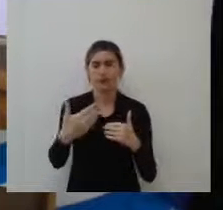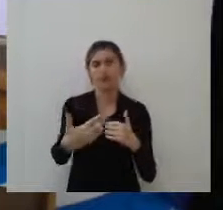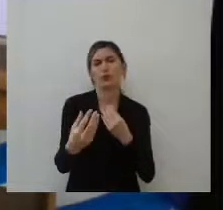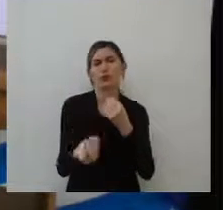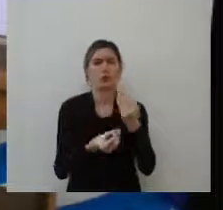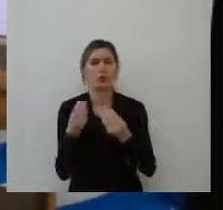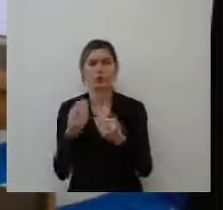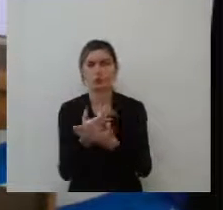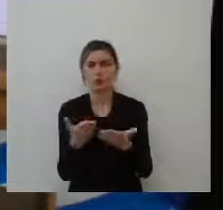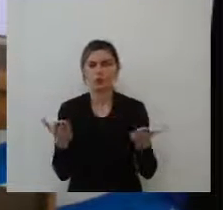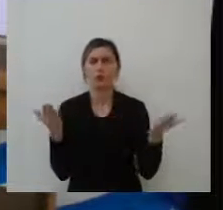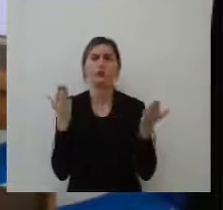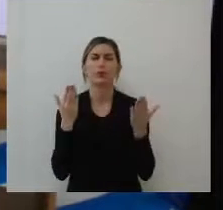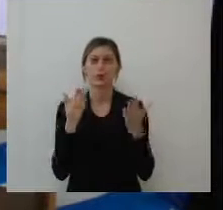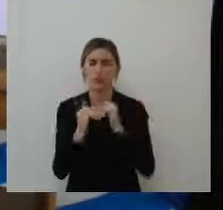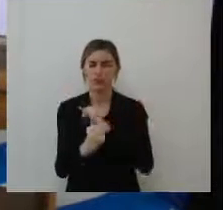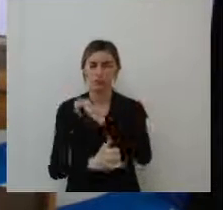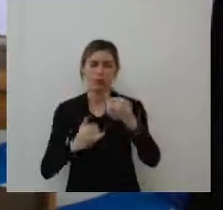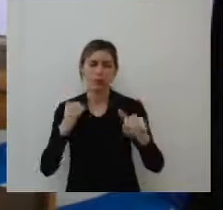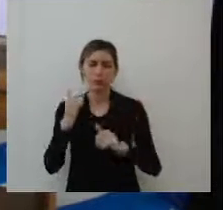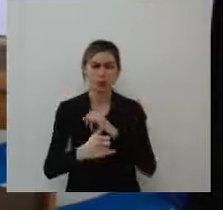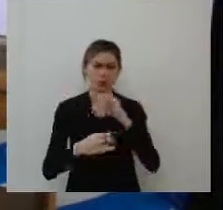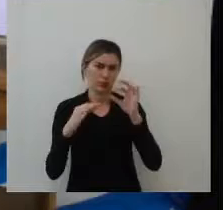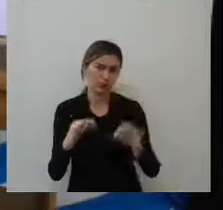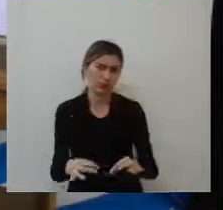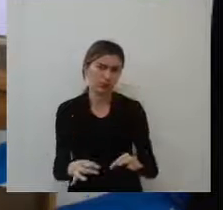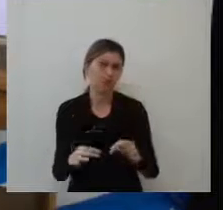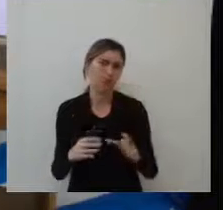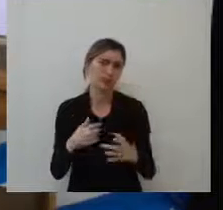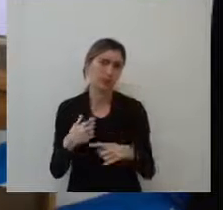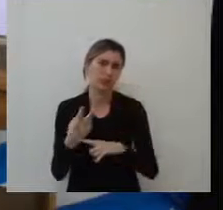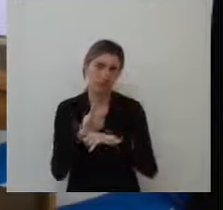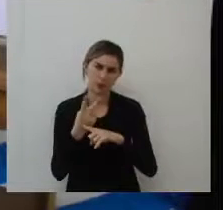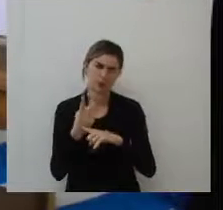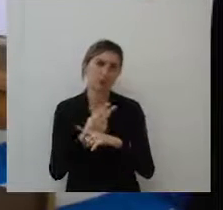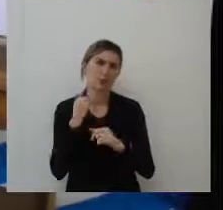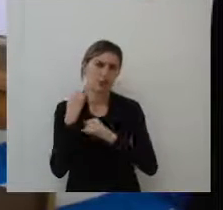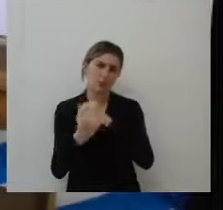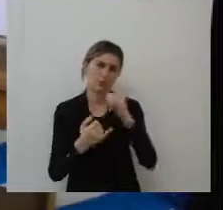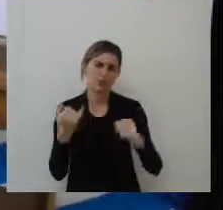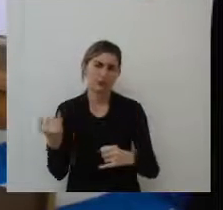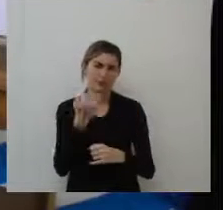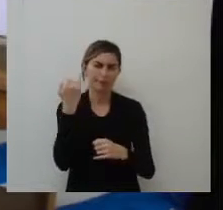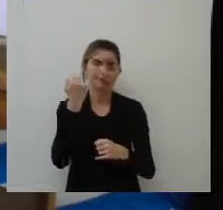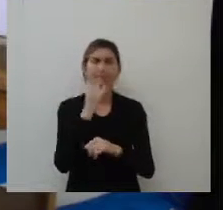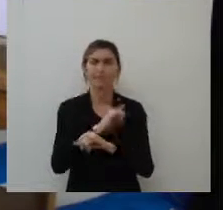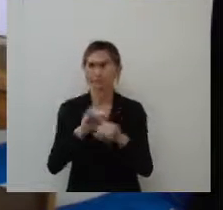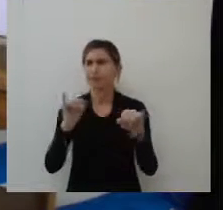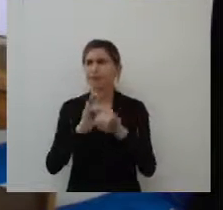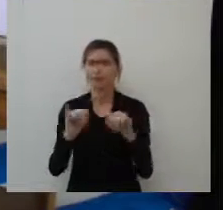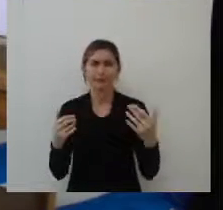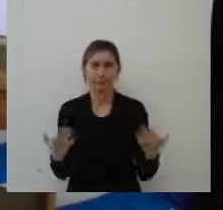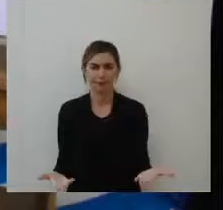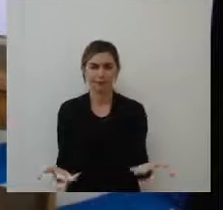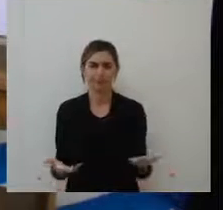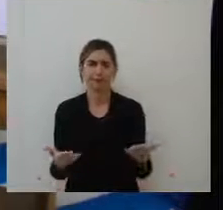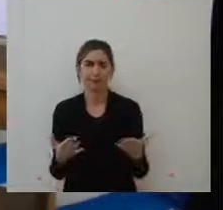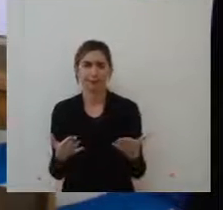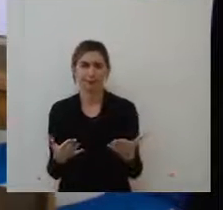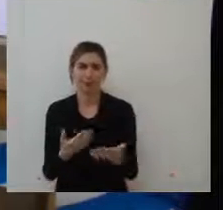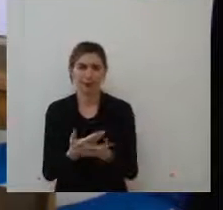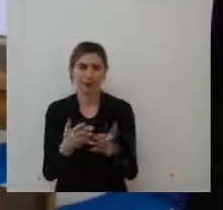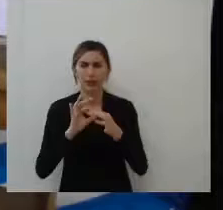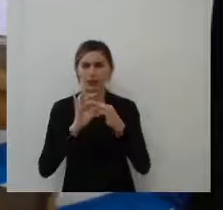como você busca informação, tá? Então, buscar informação é muito importante e a informação está aí, né, gente? A informação está